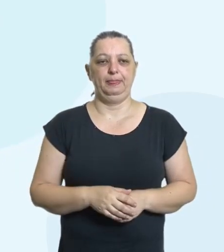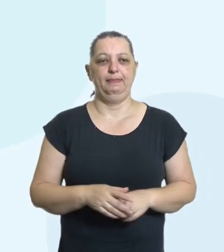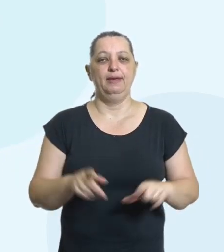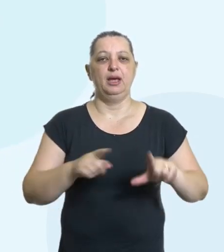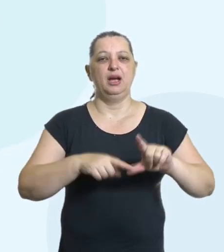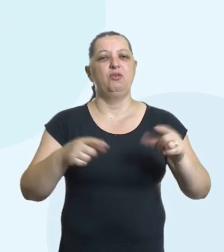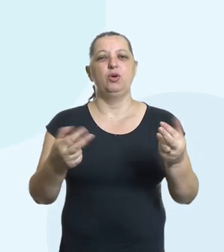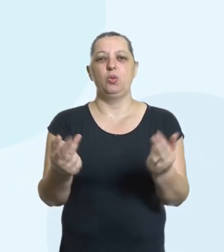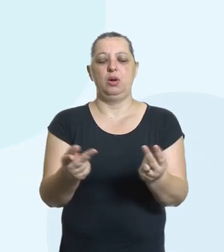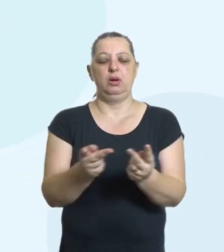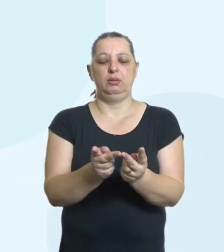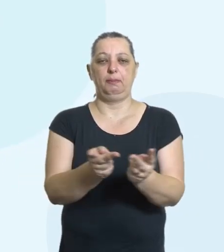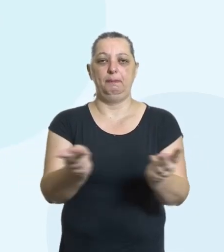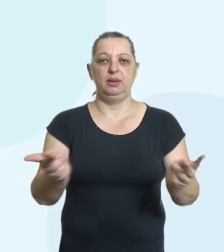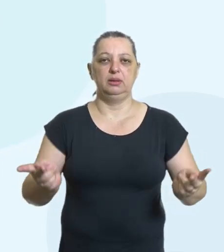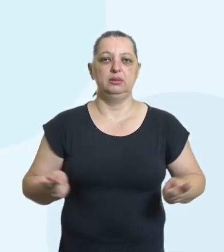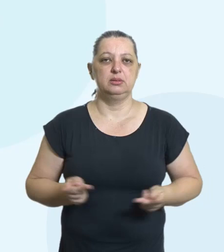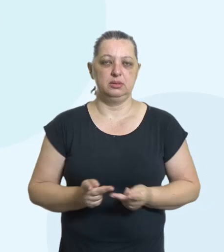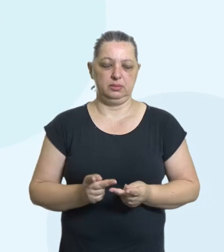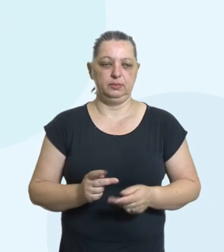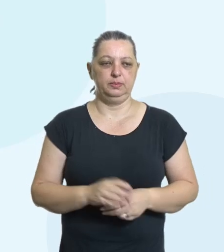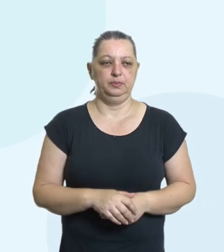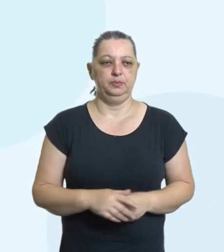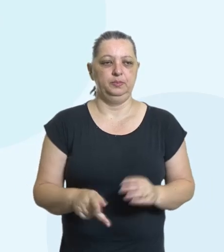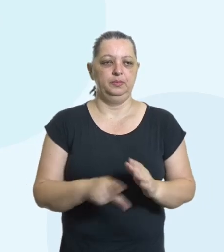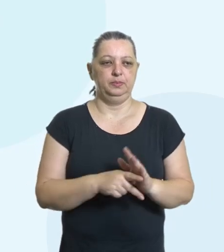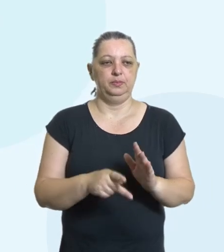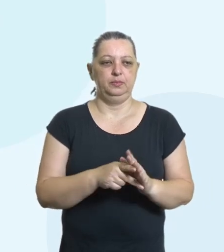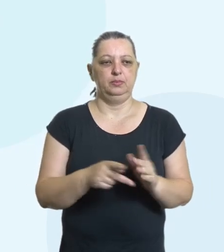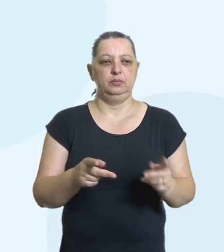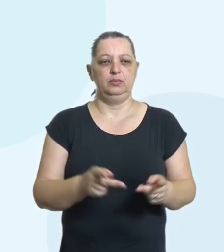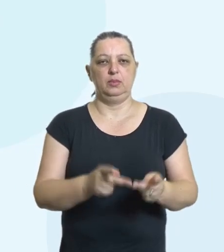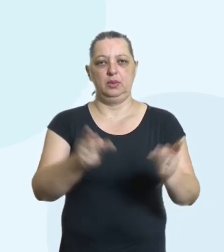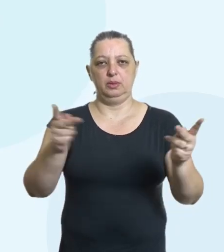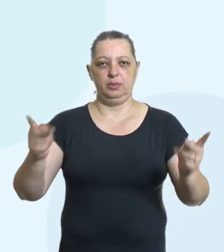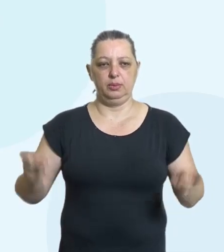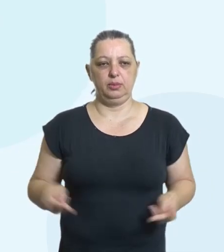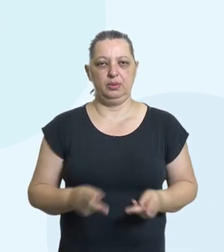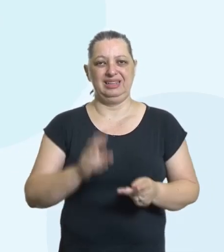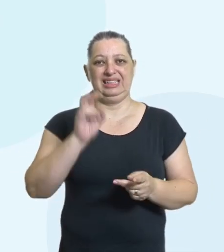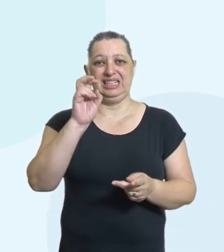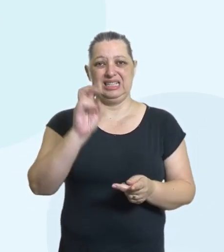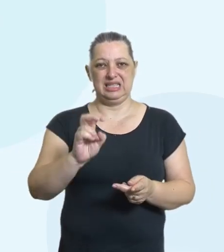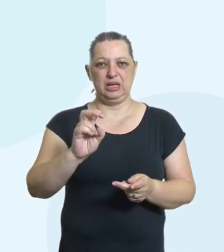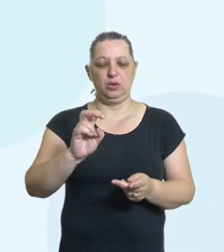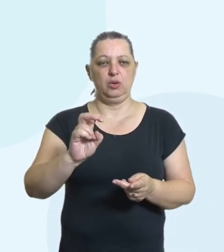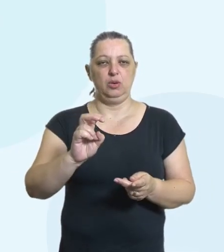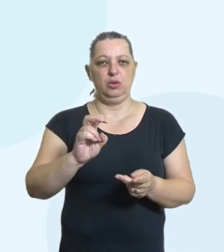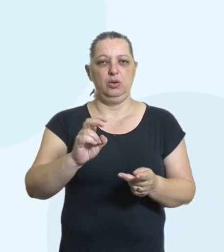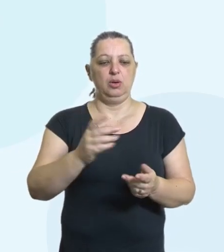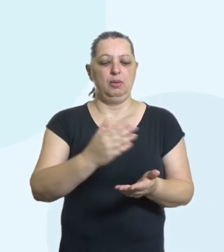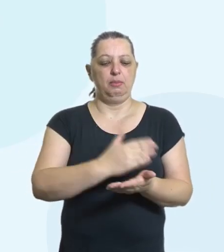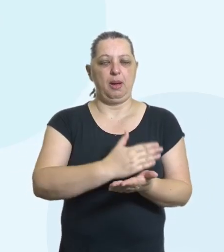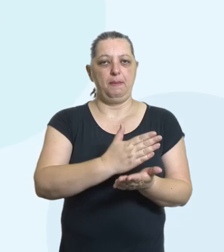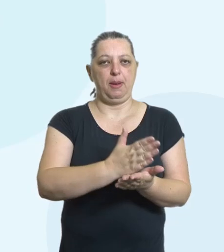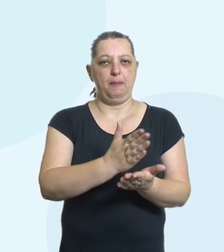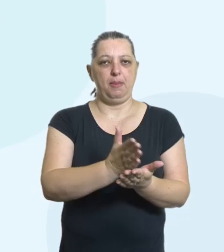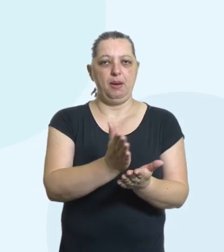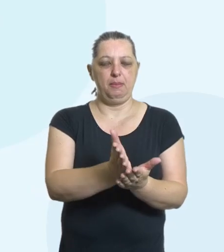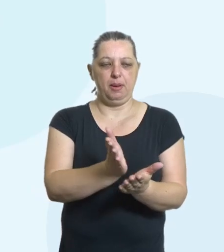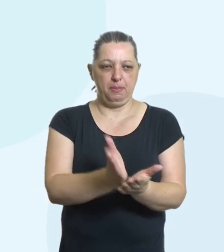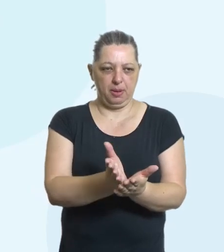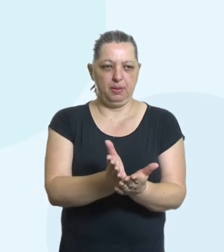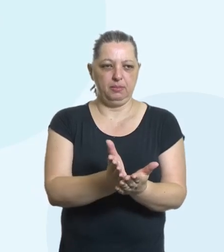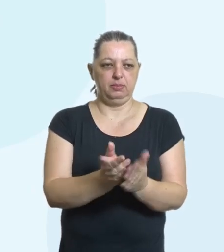pizza. Figura circunferência dividida em 5 fatias de diferentes tamanhos. Fatia A, ângulo igual